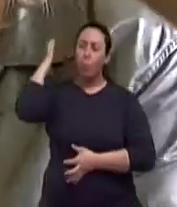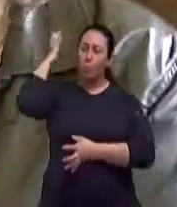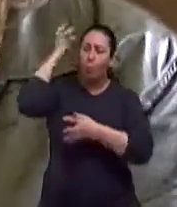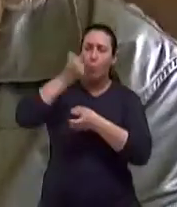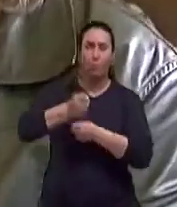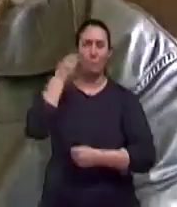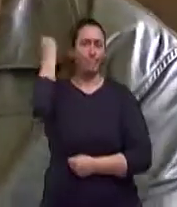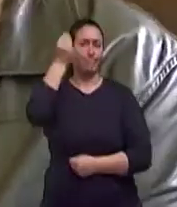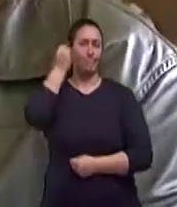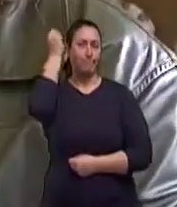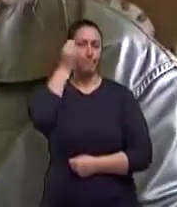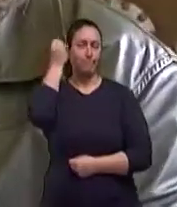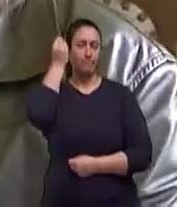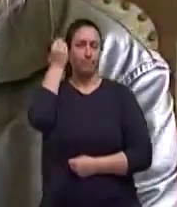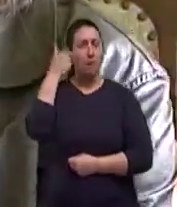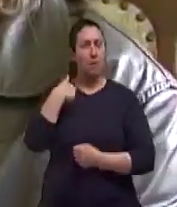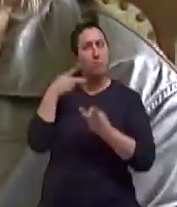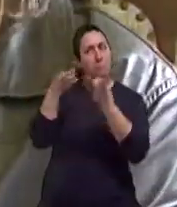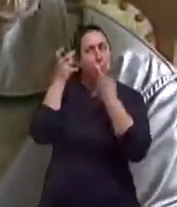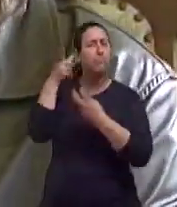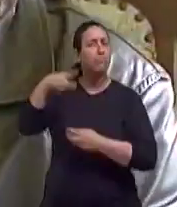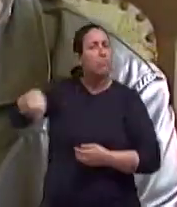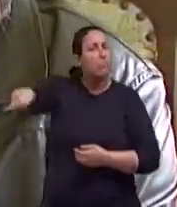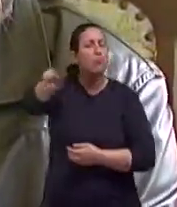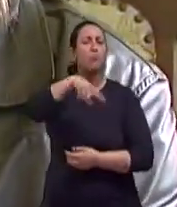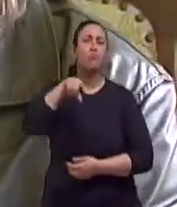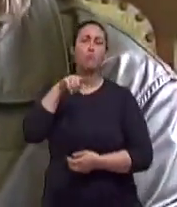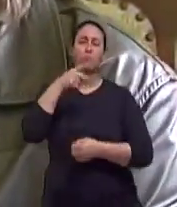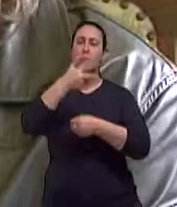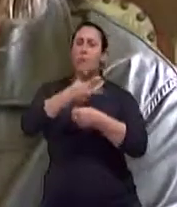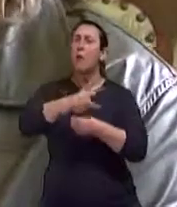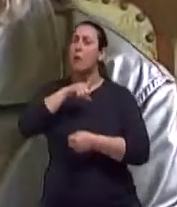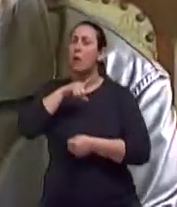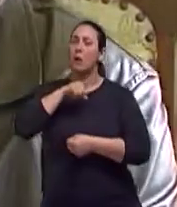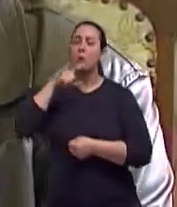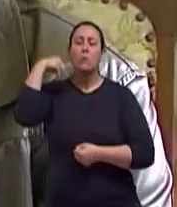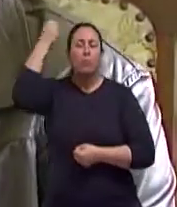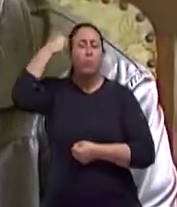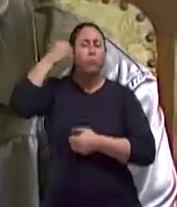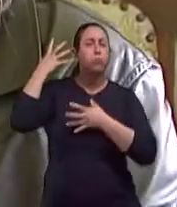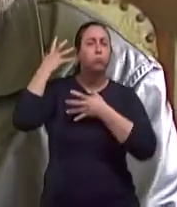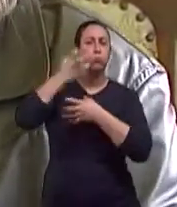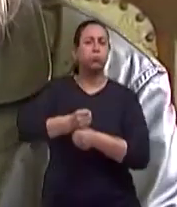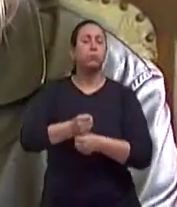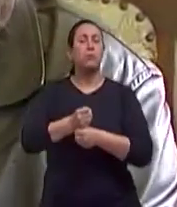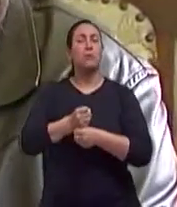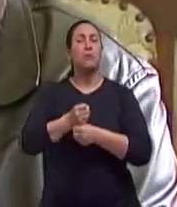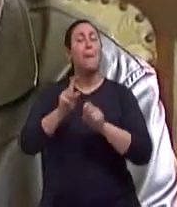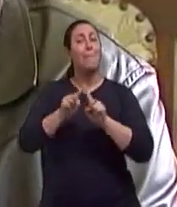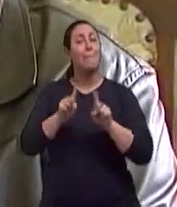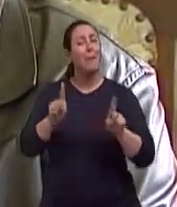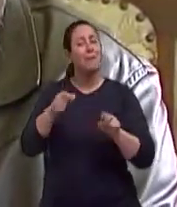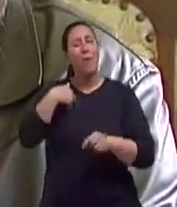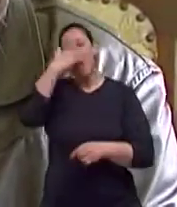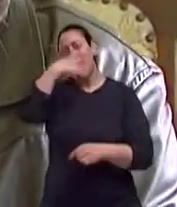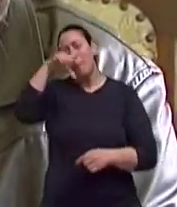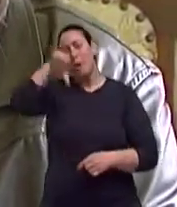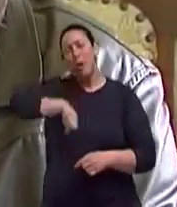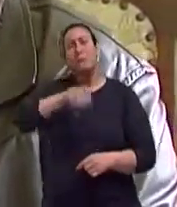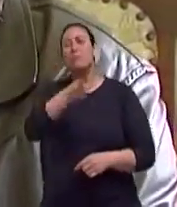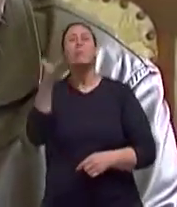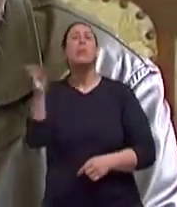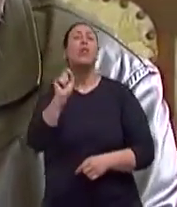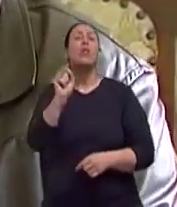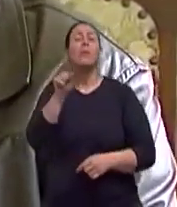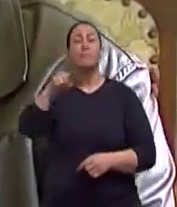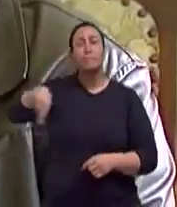vejo nos velhos muito a experiência eu gosto dessa parte de ser velho só que eu acho que é a pior coisa de ser velha é